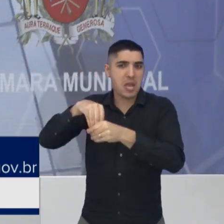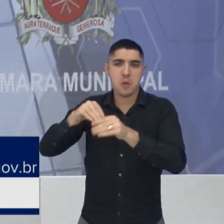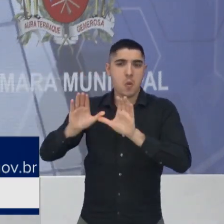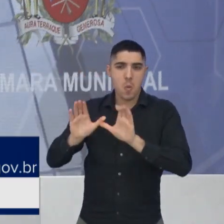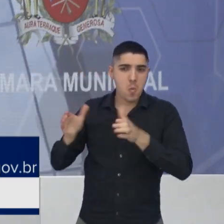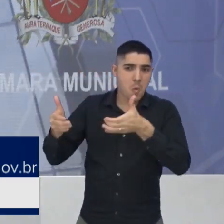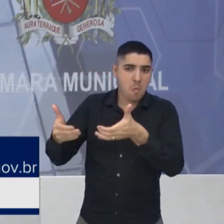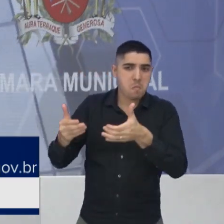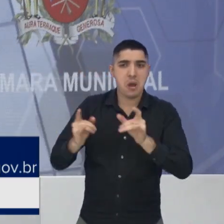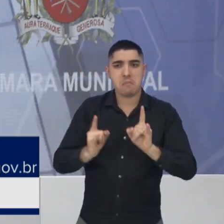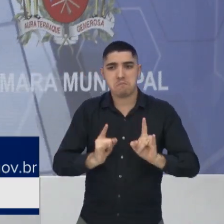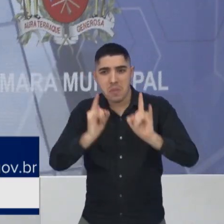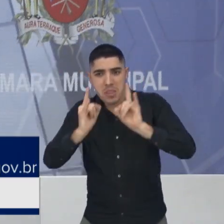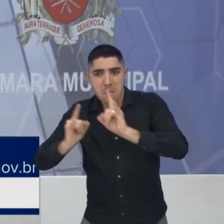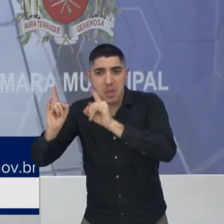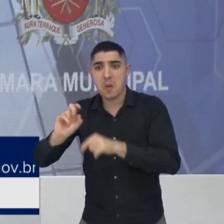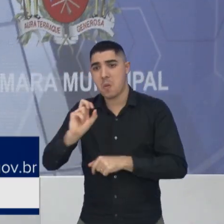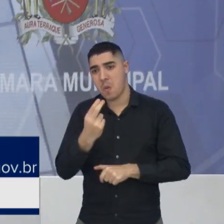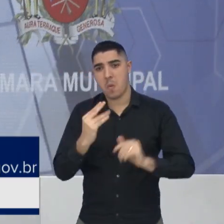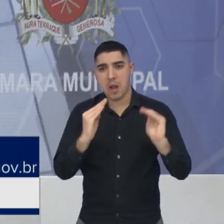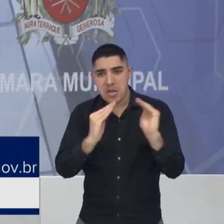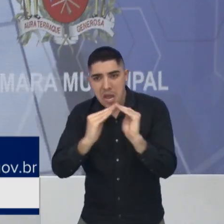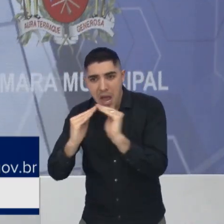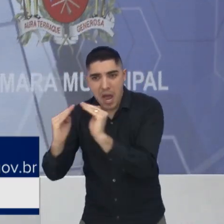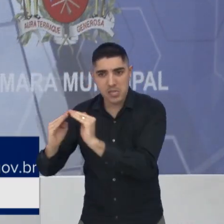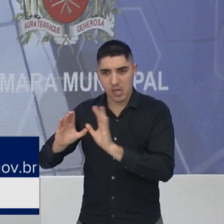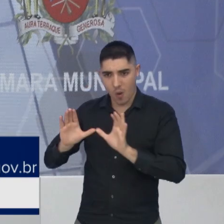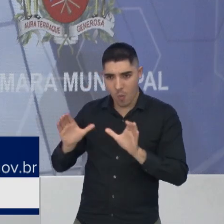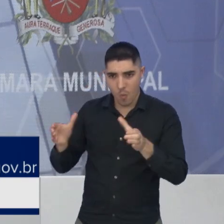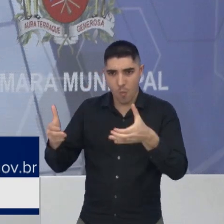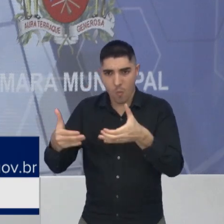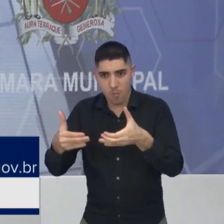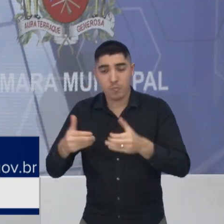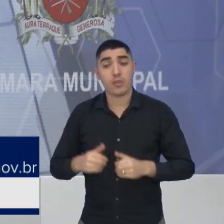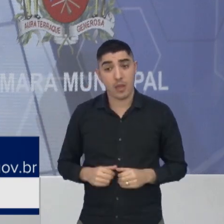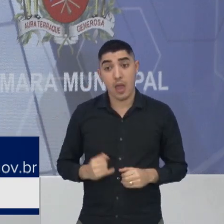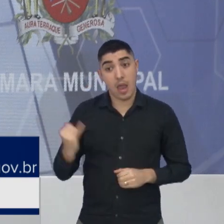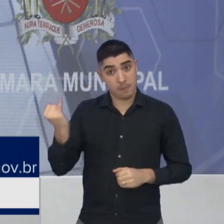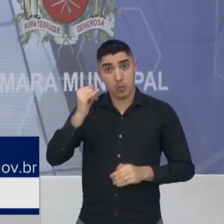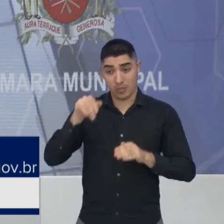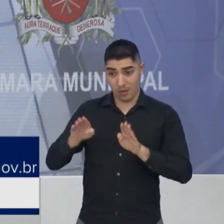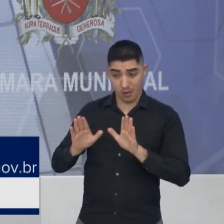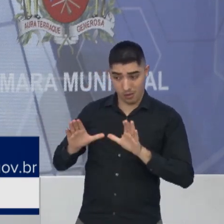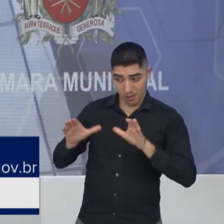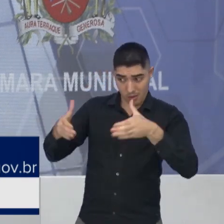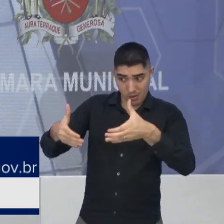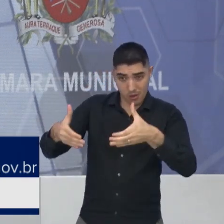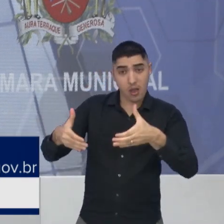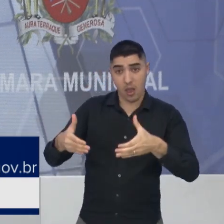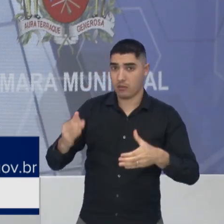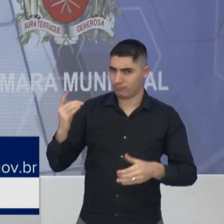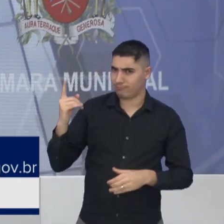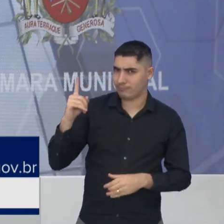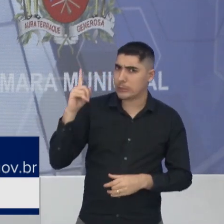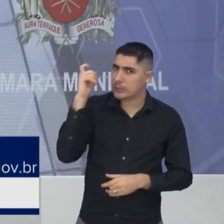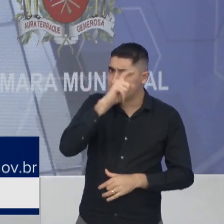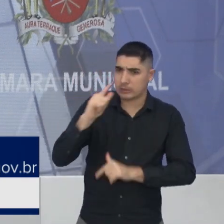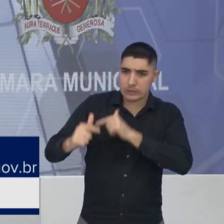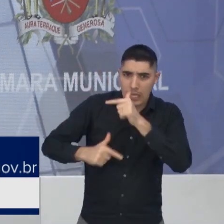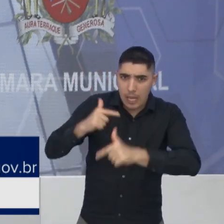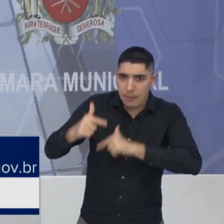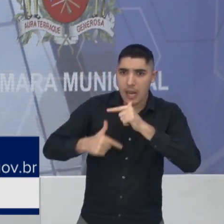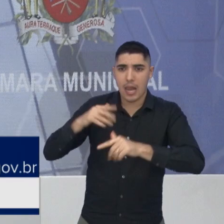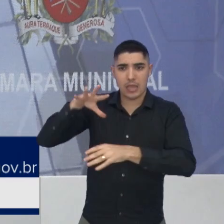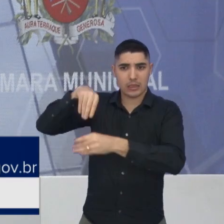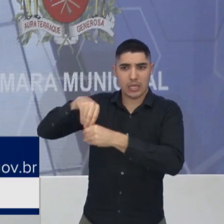condomínio horizontal, é uma tarefa extremamente difícil e